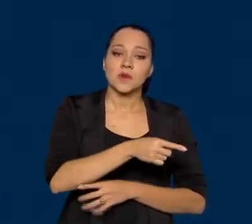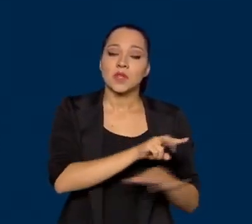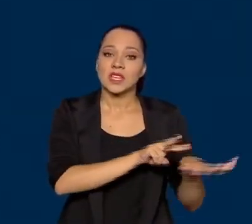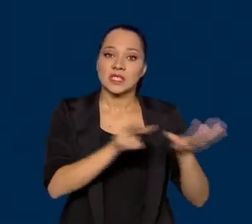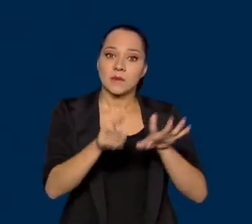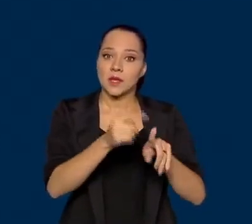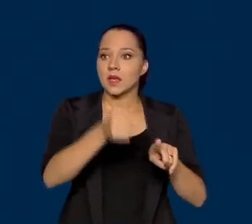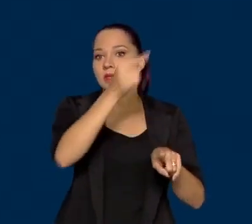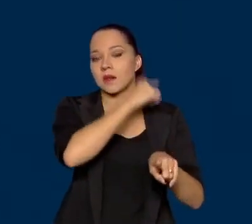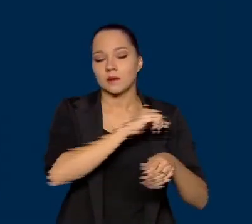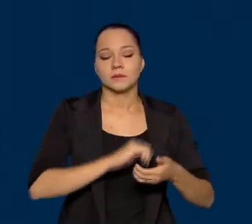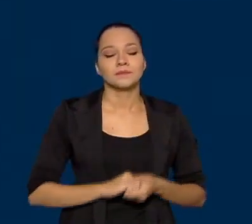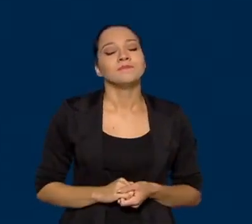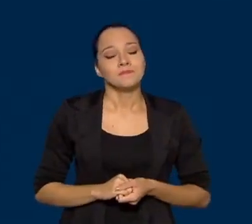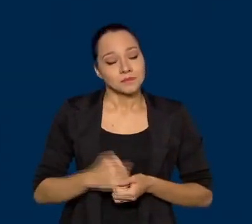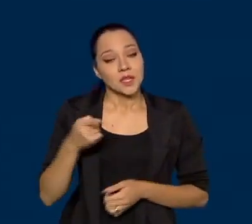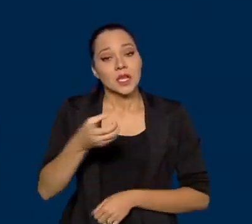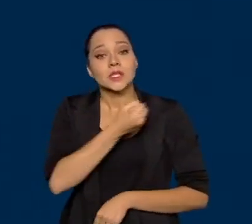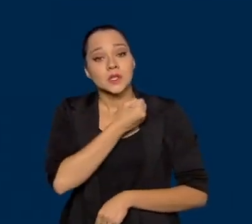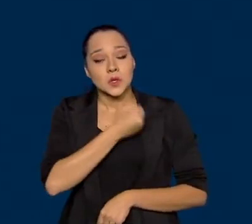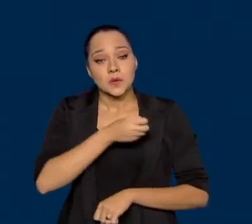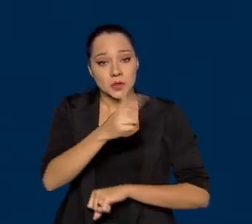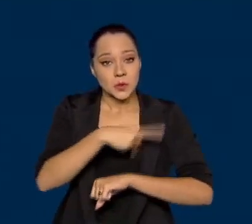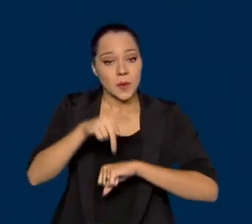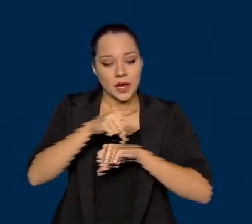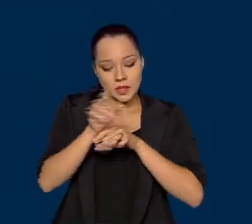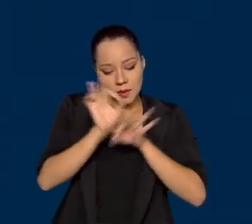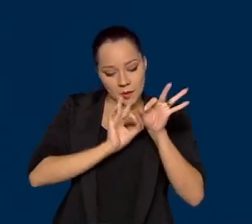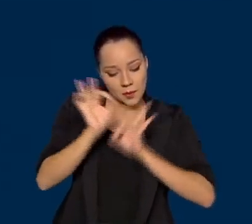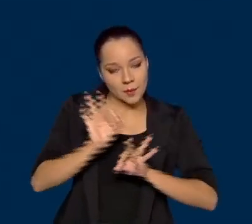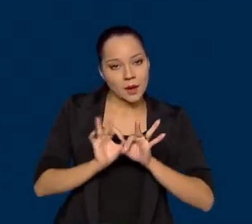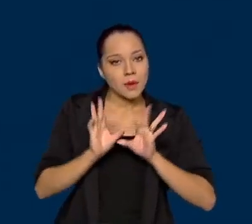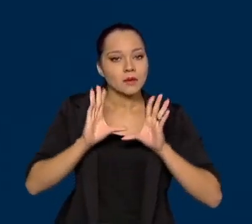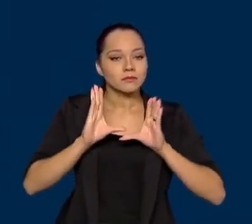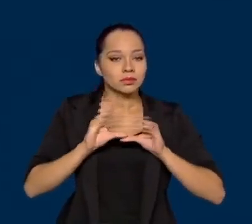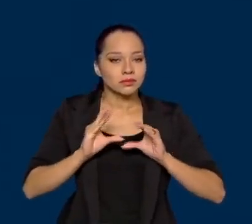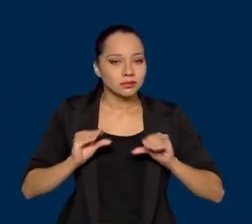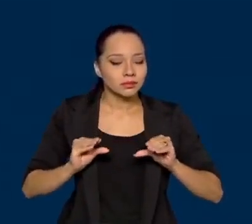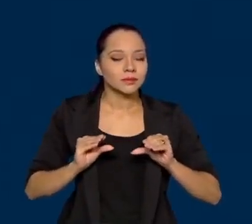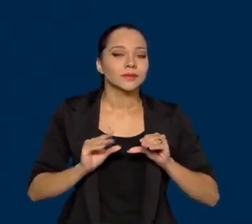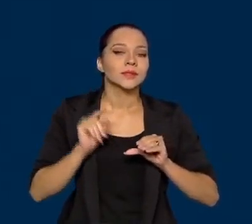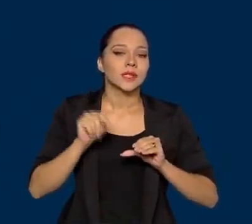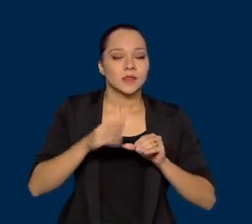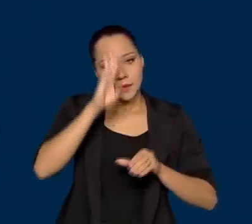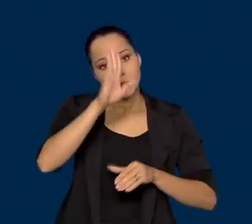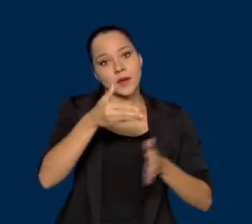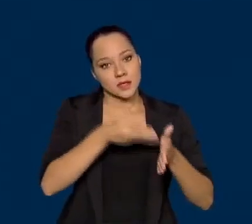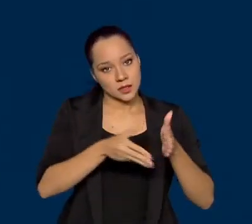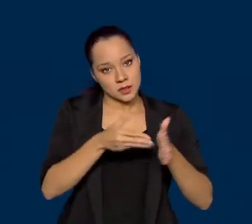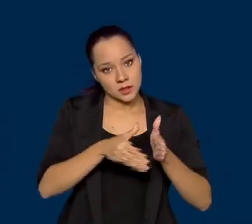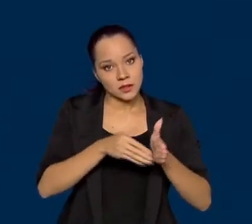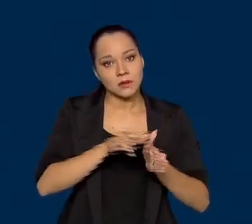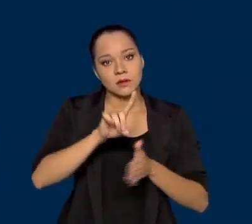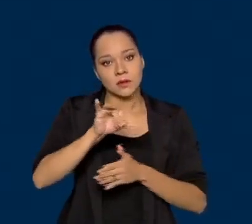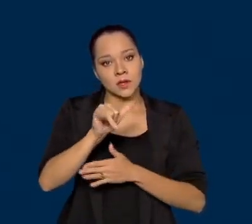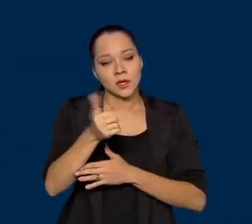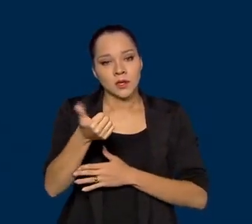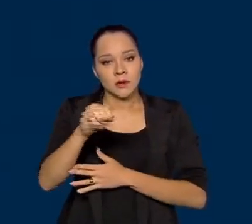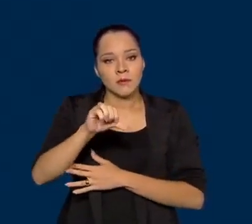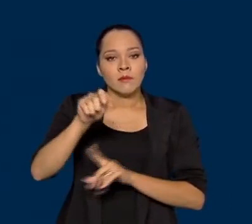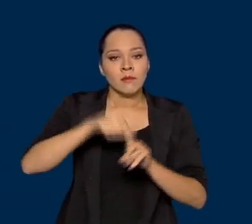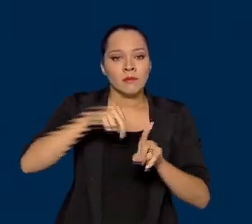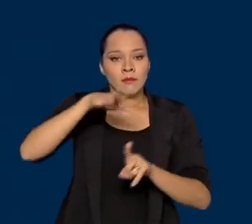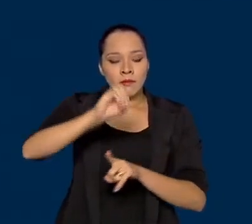semana anterior. E diante desses números, o país se prepara então para o relaxamento das principais restrições a partir de 19 de